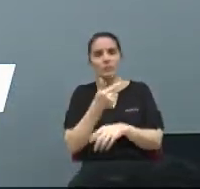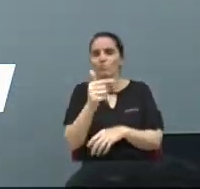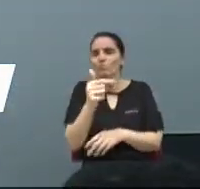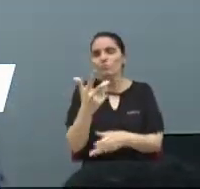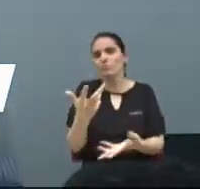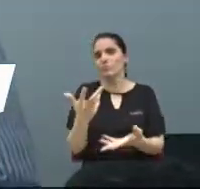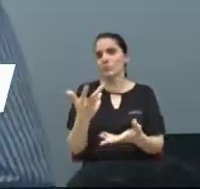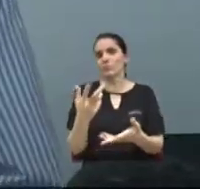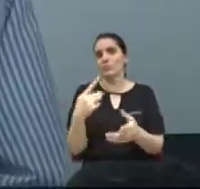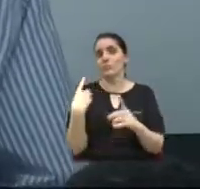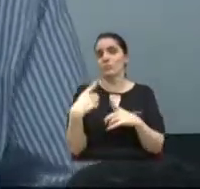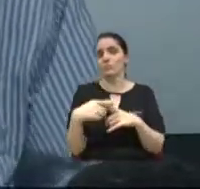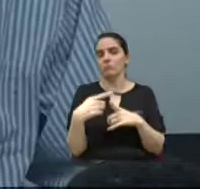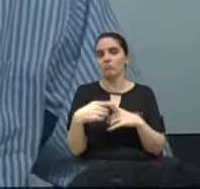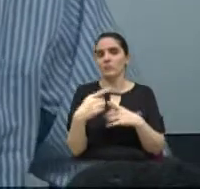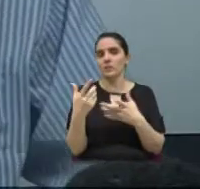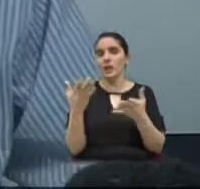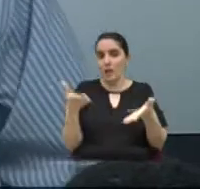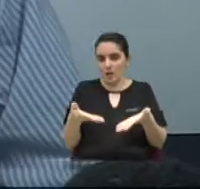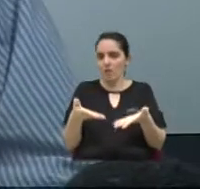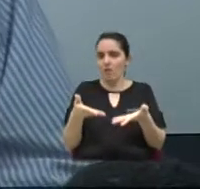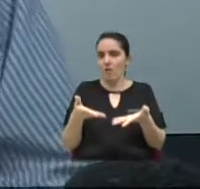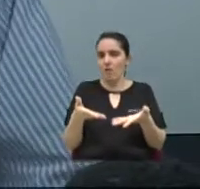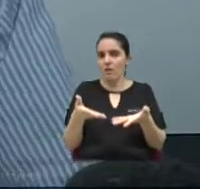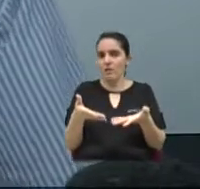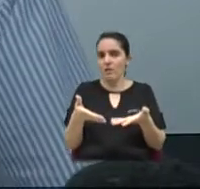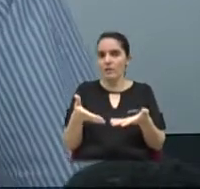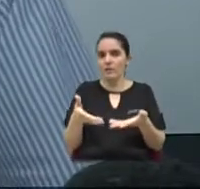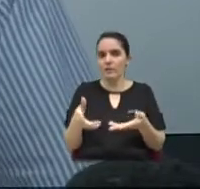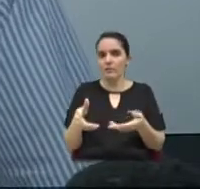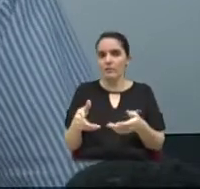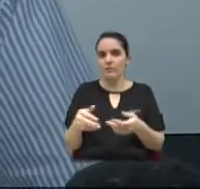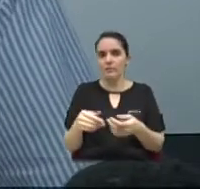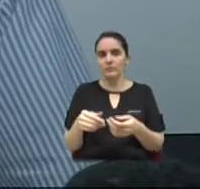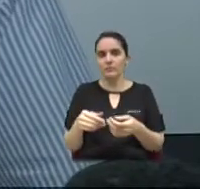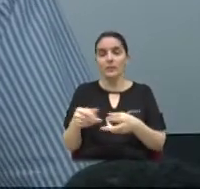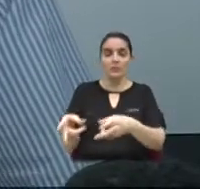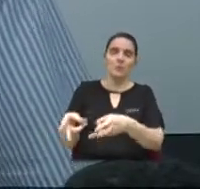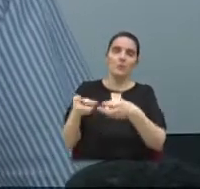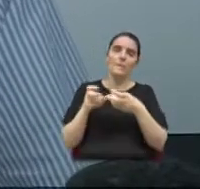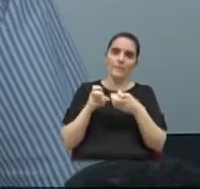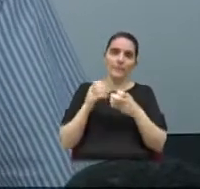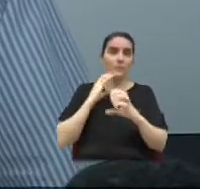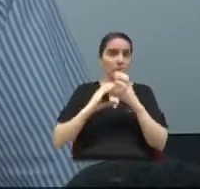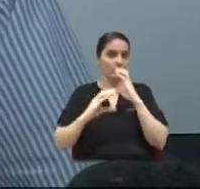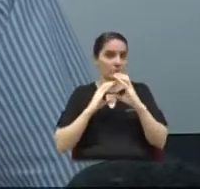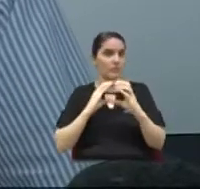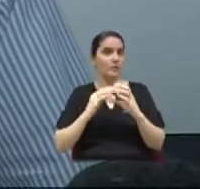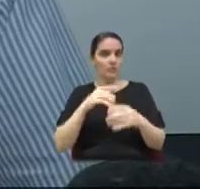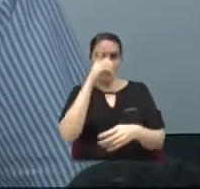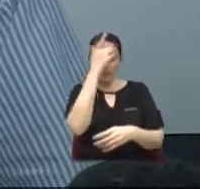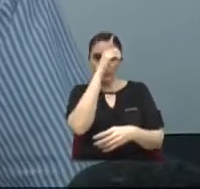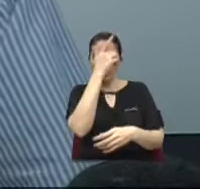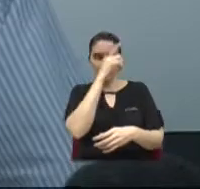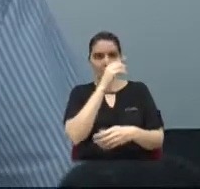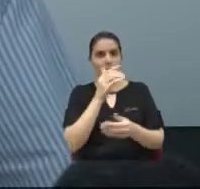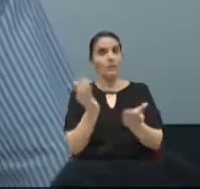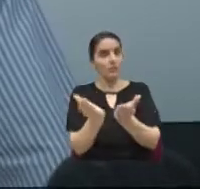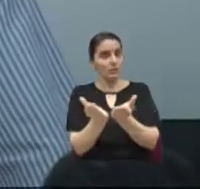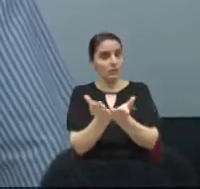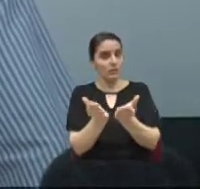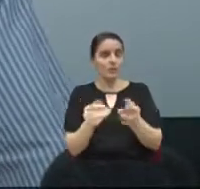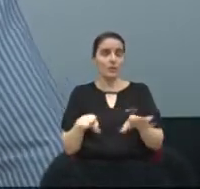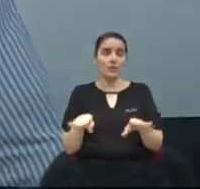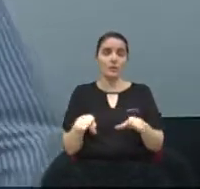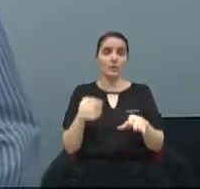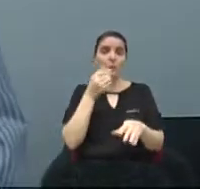criaram olhar para isso também, porque nós também temos nosso estilo musical, nós também gostamos de rock, vereador Rafael, como o Estevam falou,